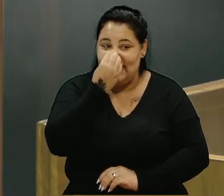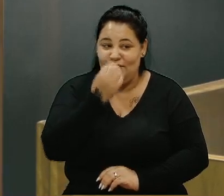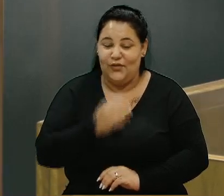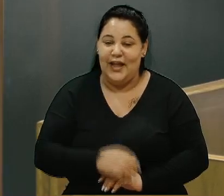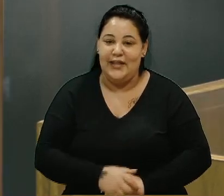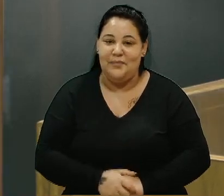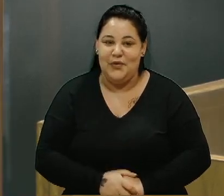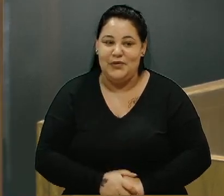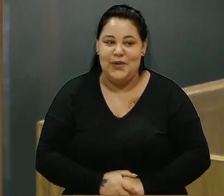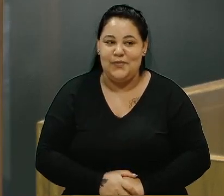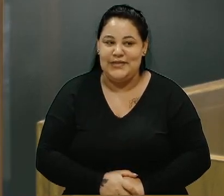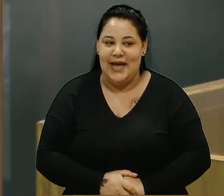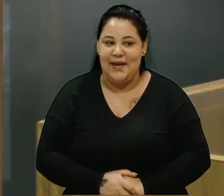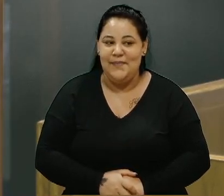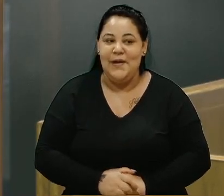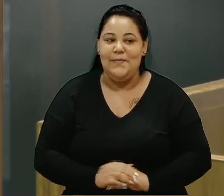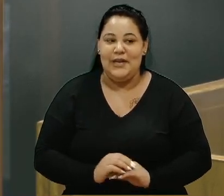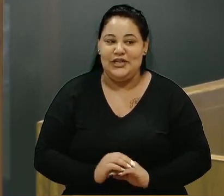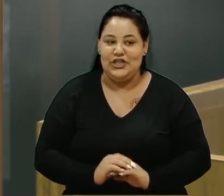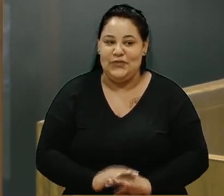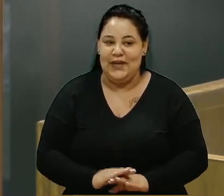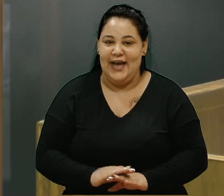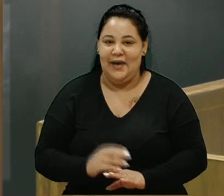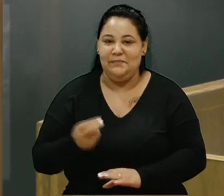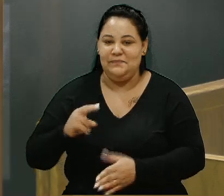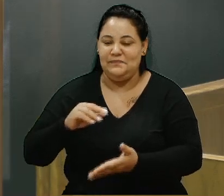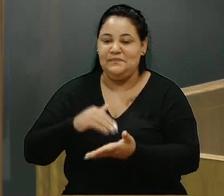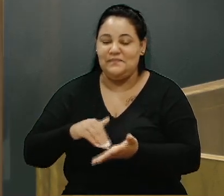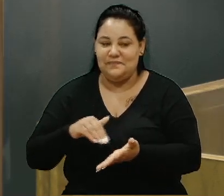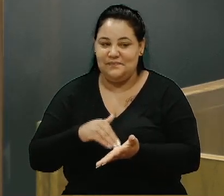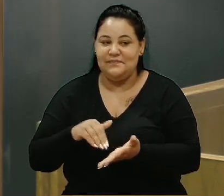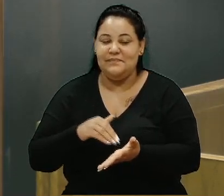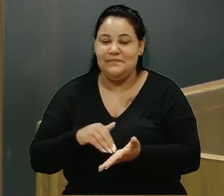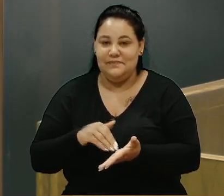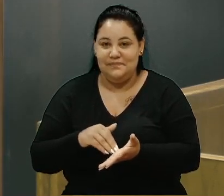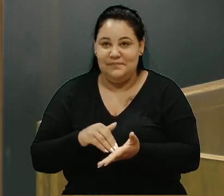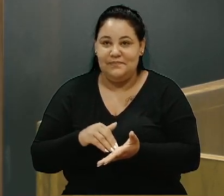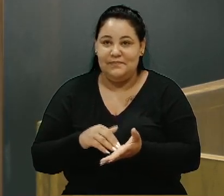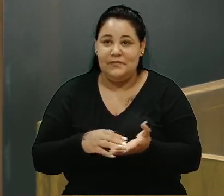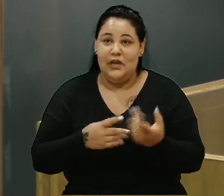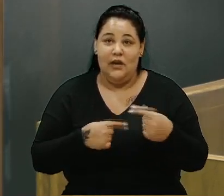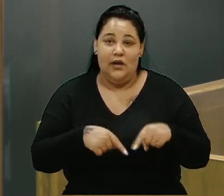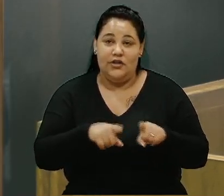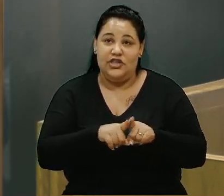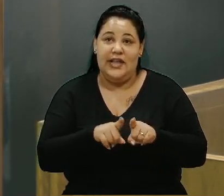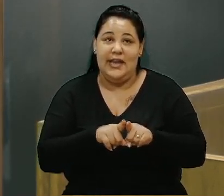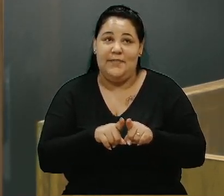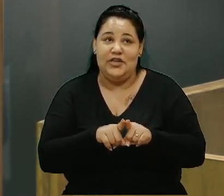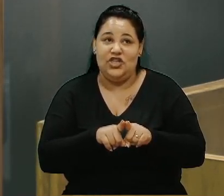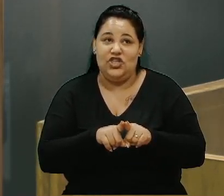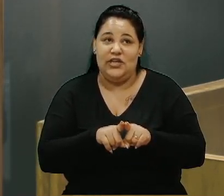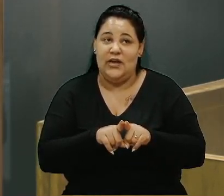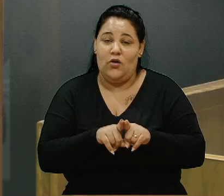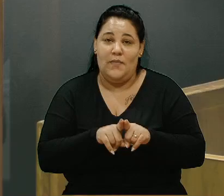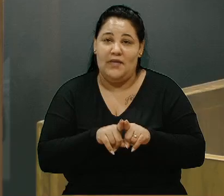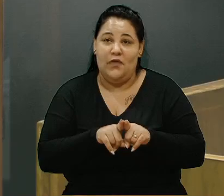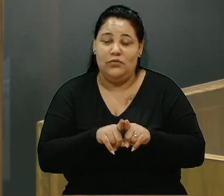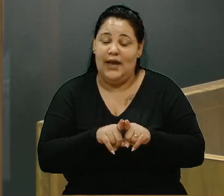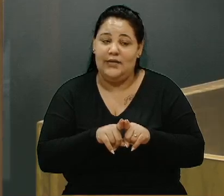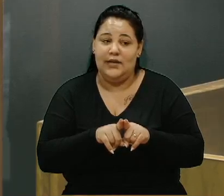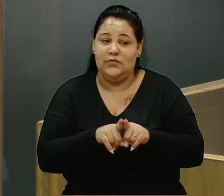dessa casa, ex-deputado, ex-secretário, é uma figura muito conhecida, de fino trato, mas